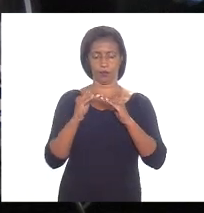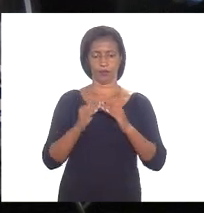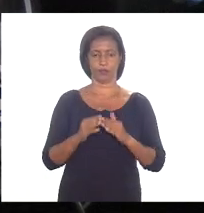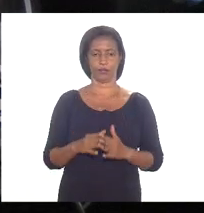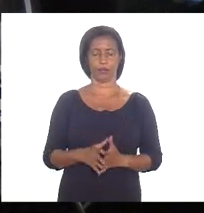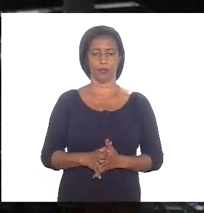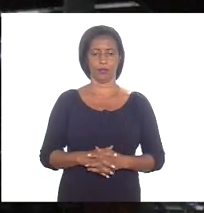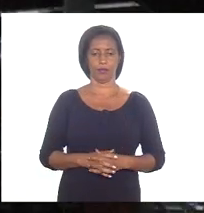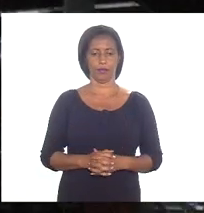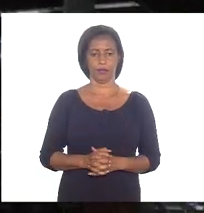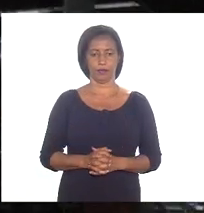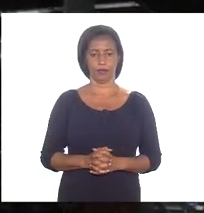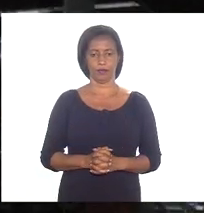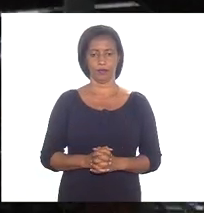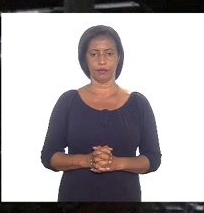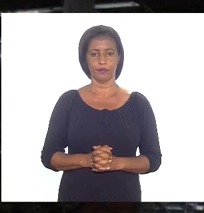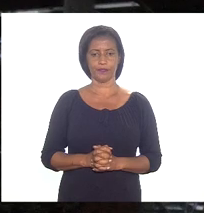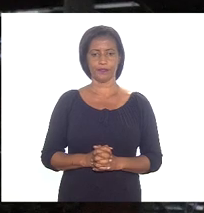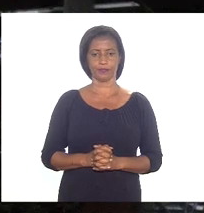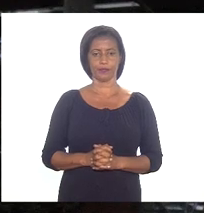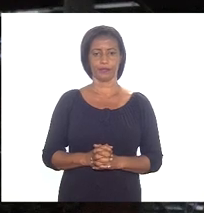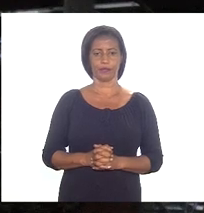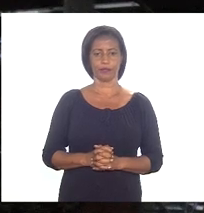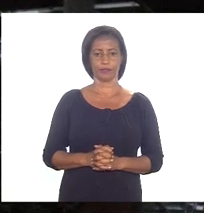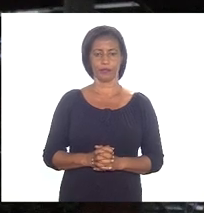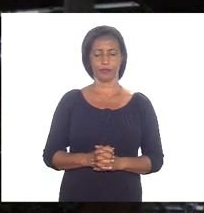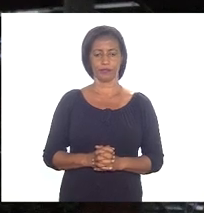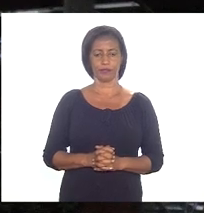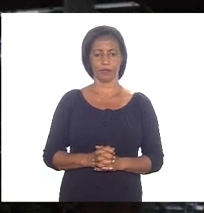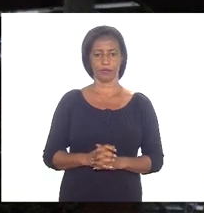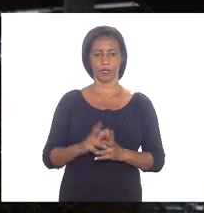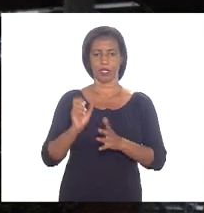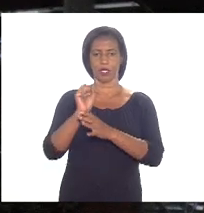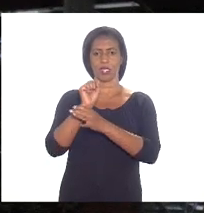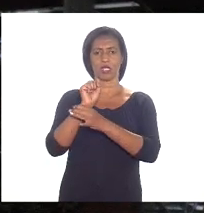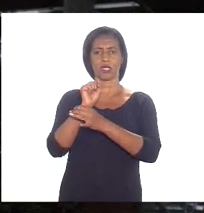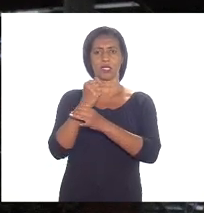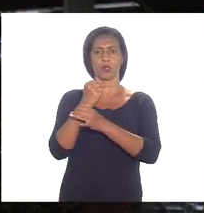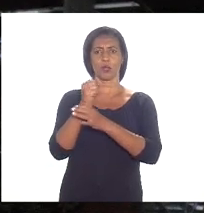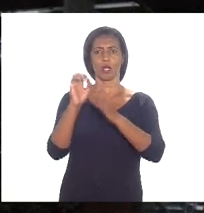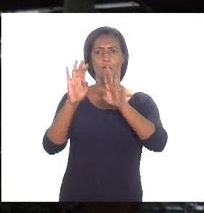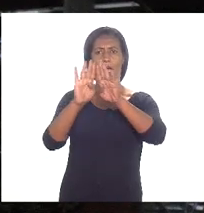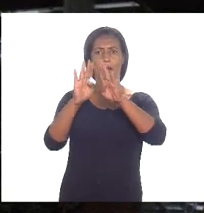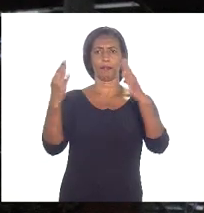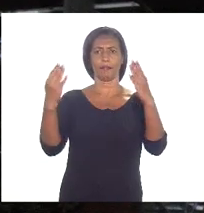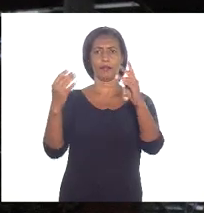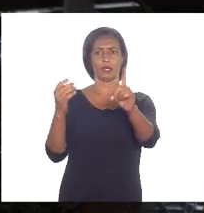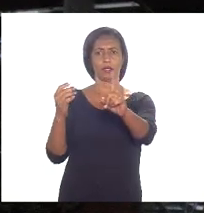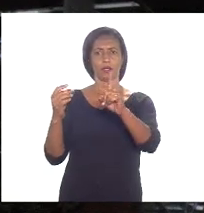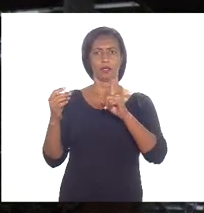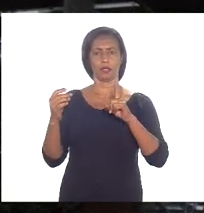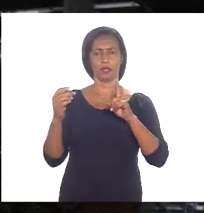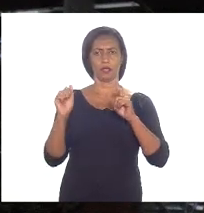está entrando ali nesse instante ali. Favorável pedir no grupo. Segurança para abrir lá, por favor.